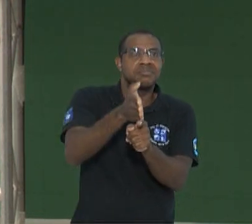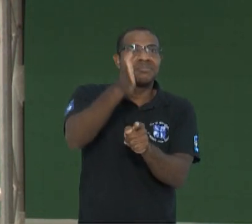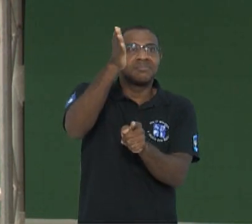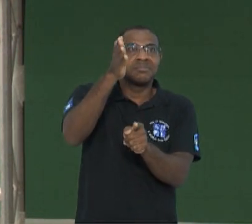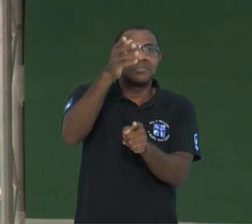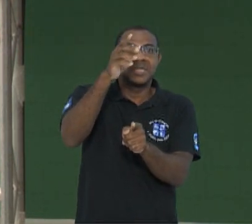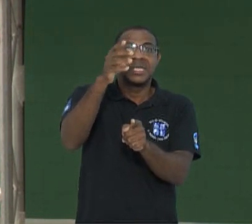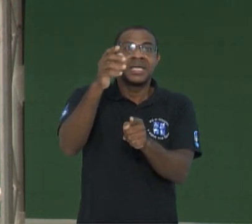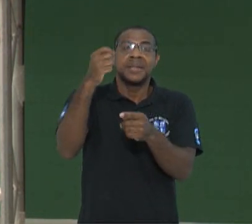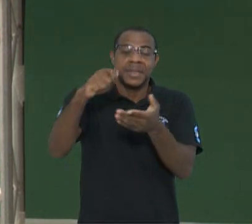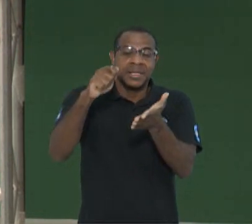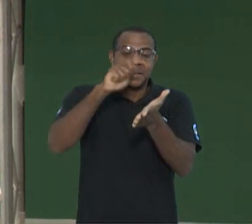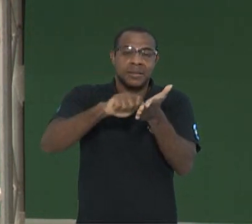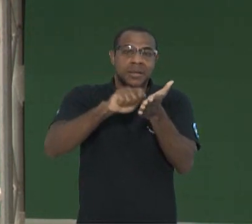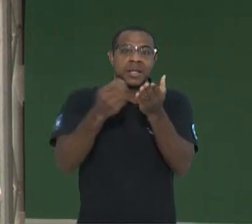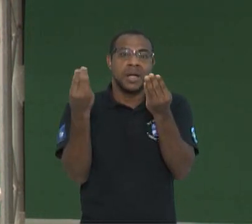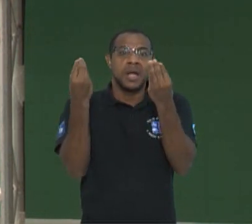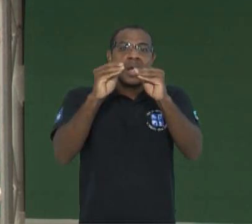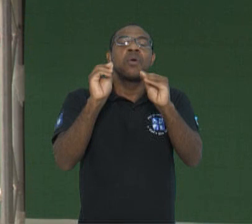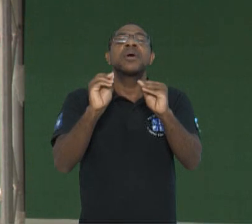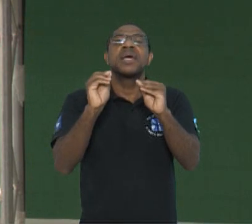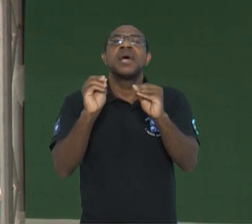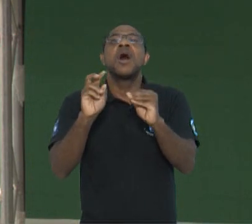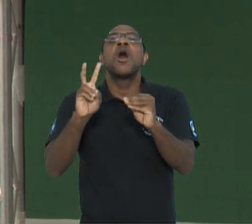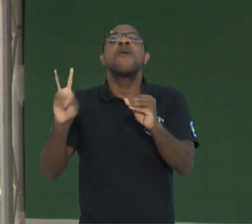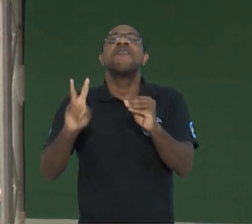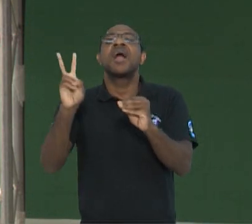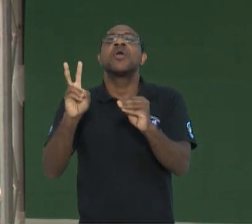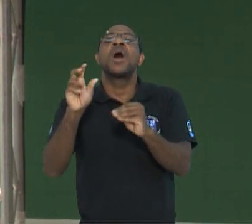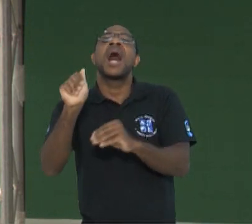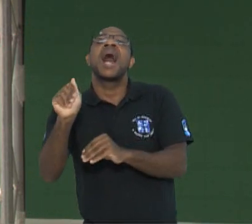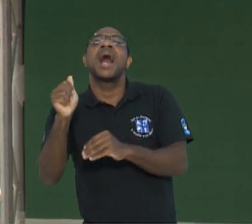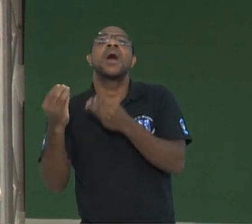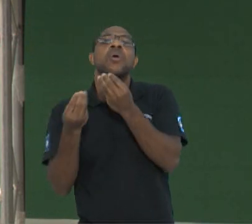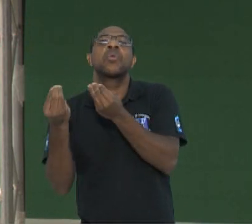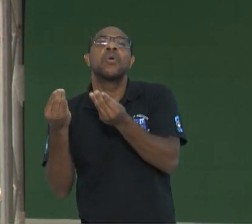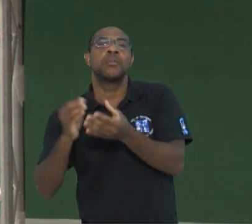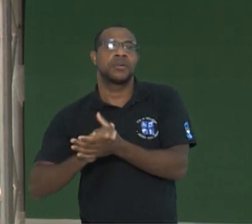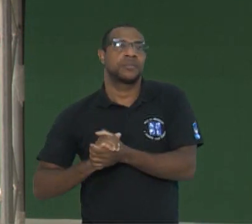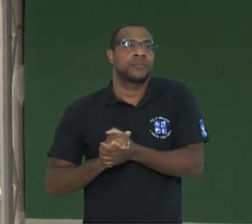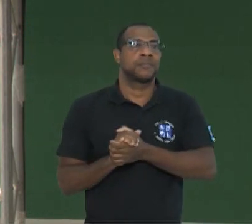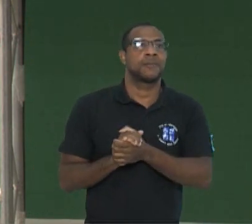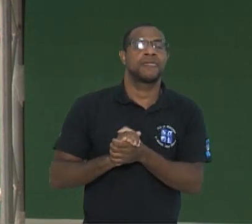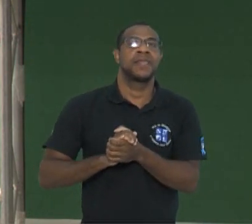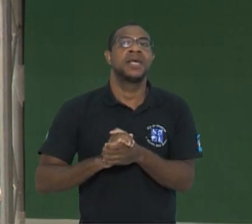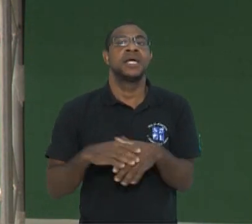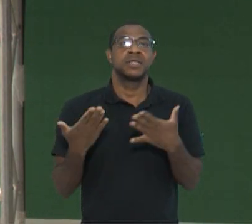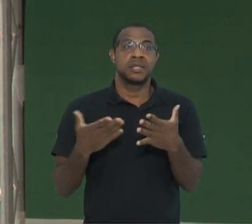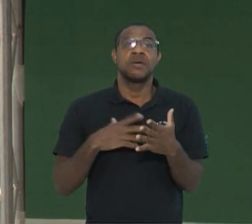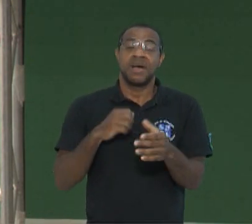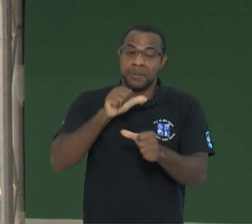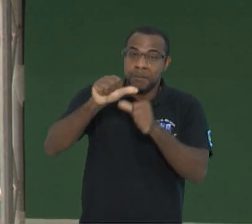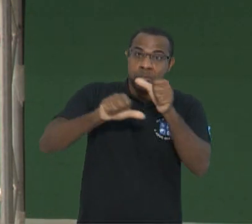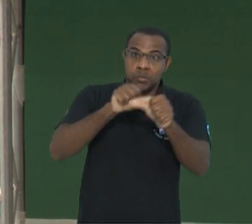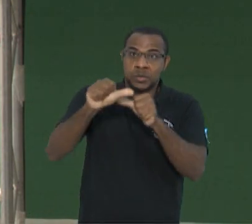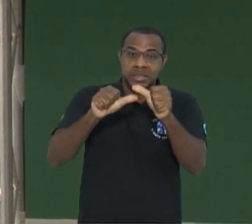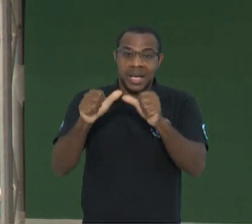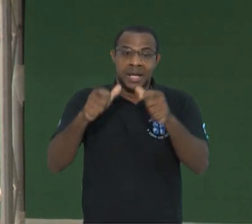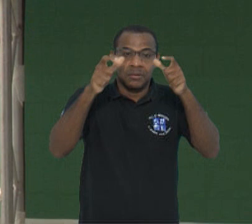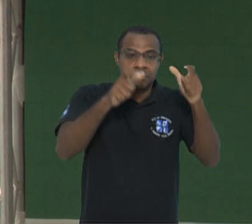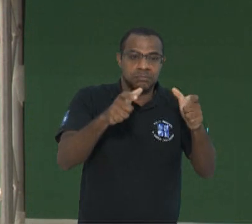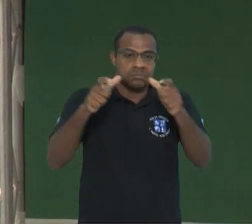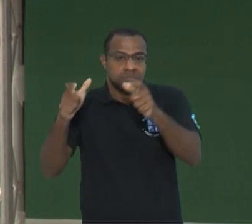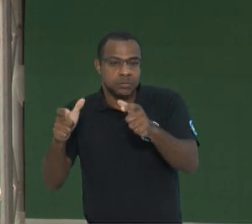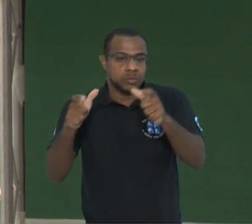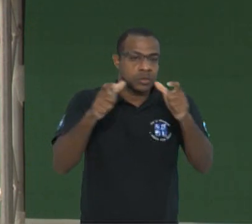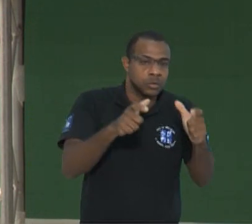Lembrando, para as retas assíntotas, eu só vou usar sempre a e b. Eles vão mudar de posição. A em